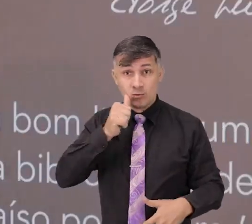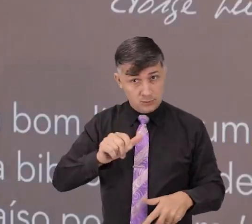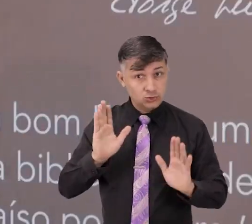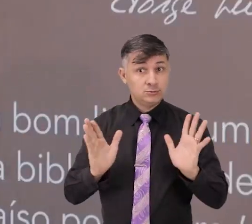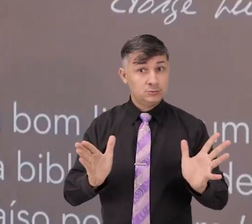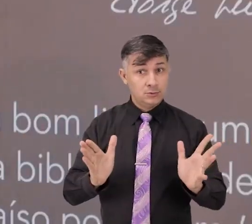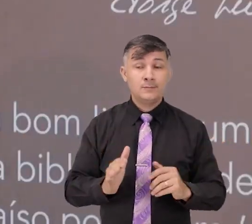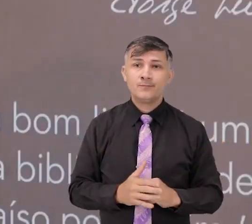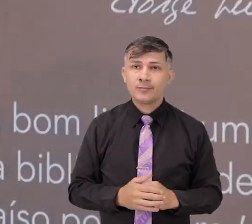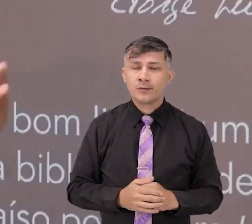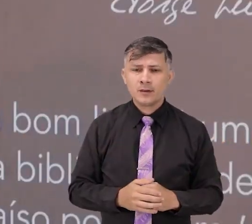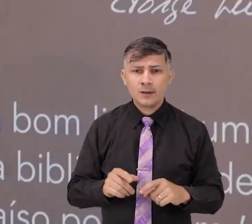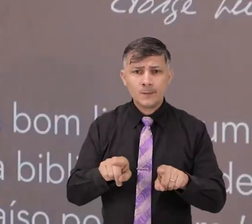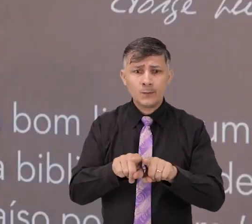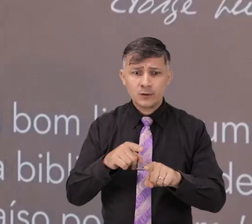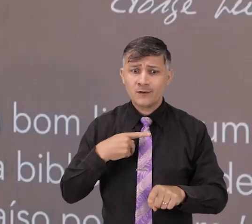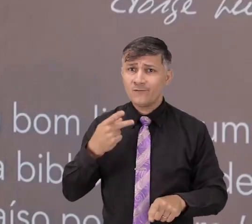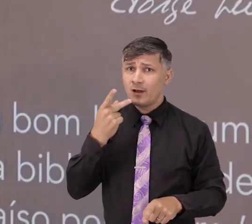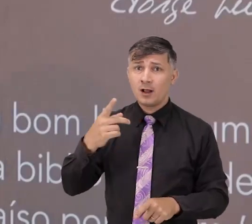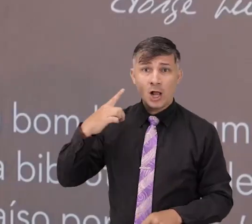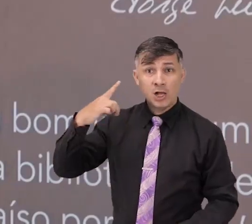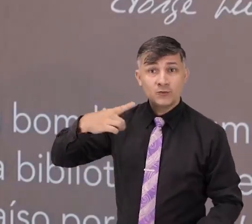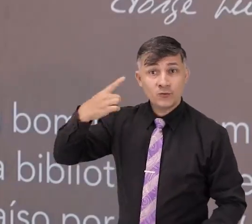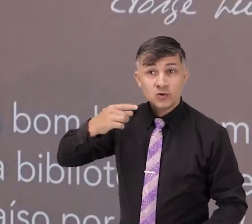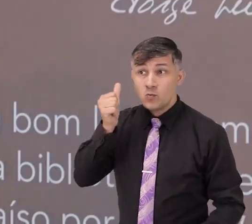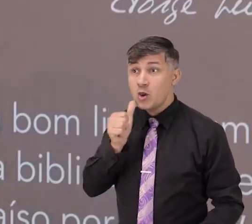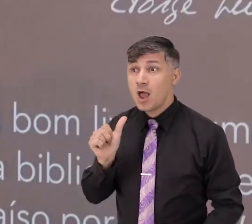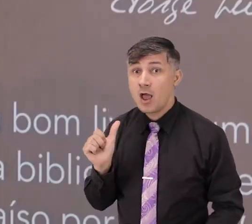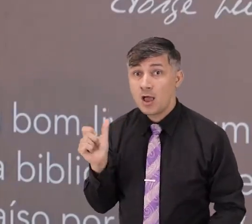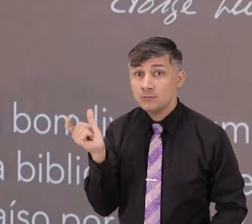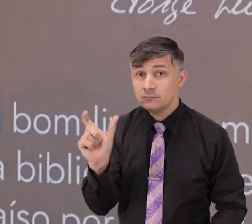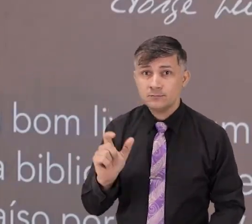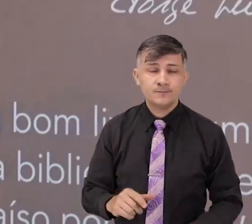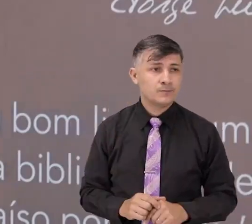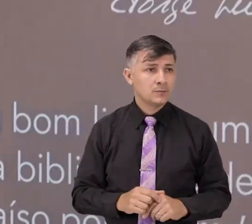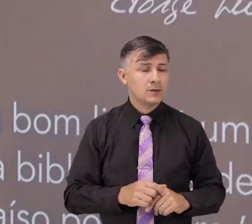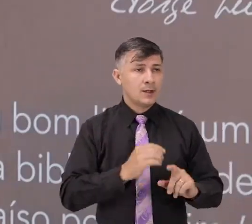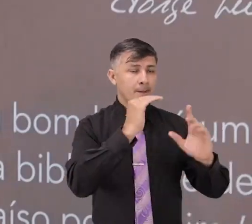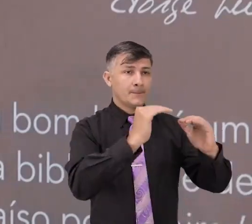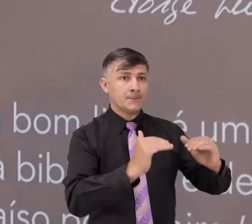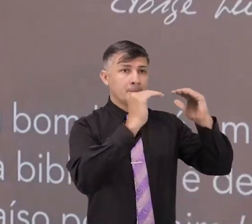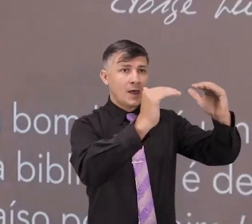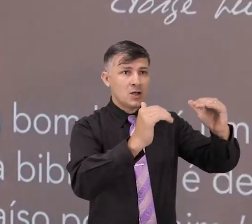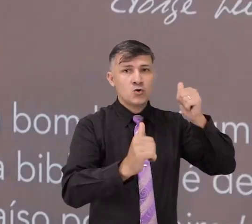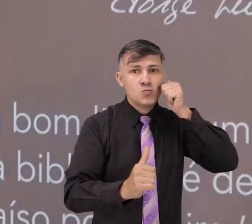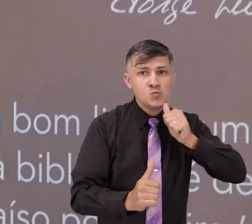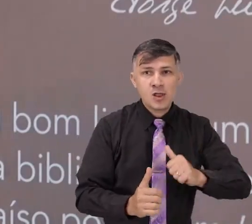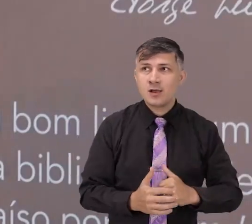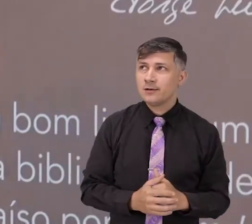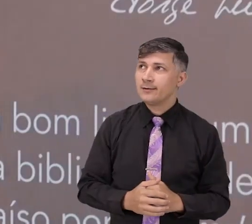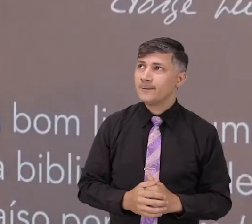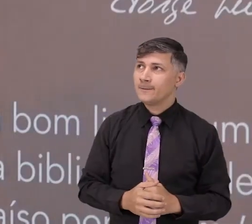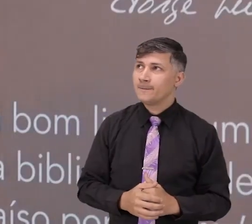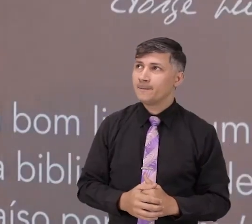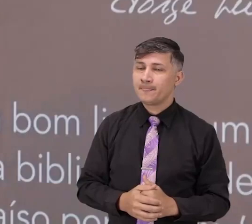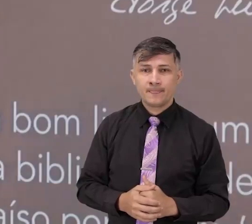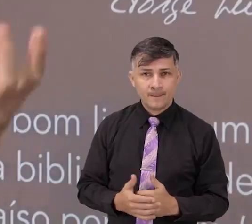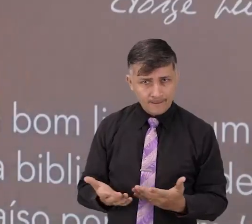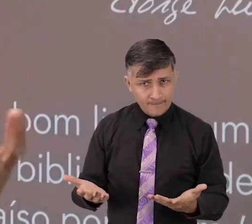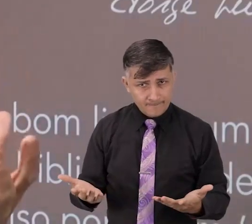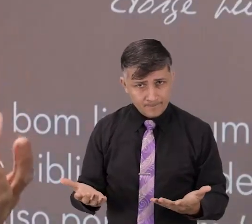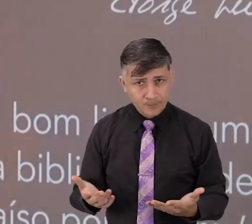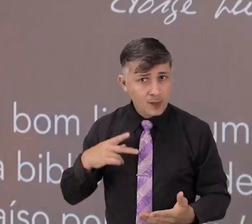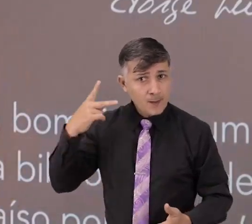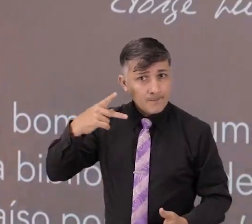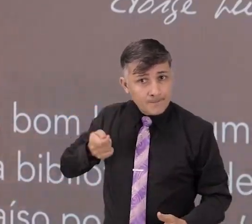feminina, quando você fala magistratura feminina, quando você fala, na verdade, promotoras, e, enfim, toda a turma que trabalha com